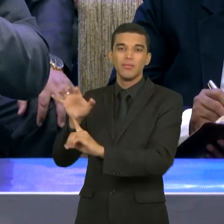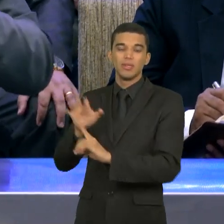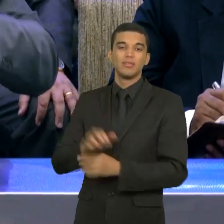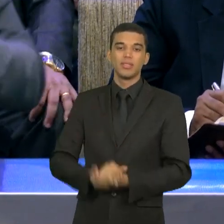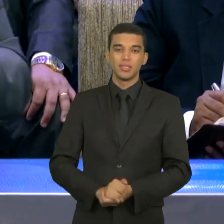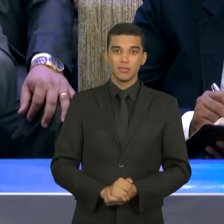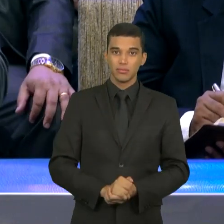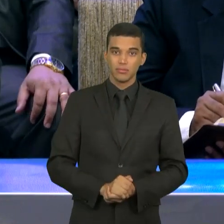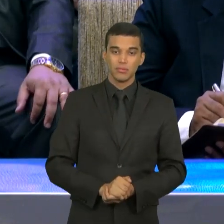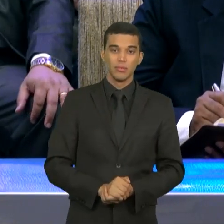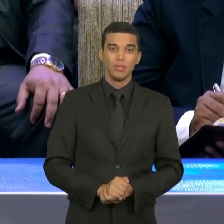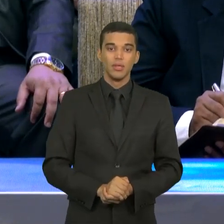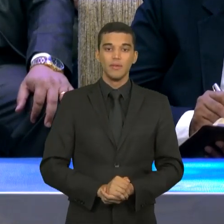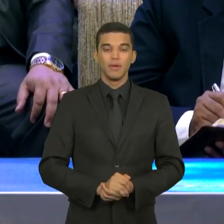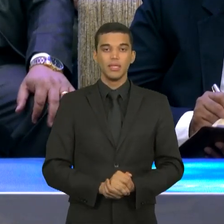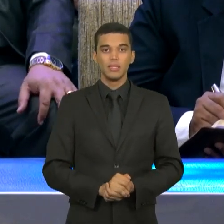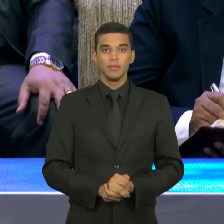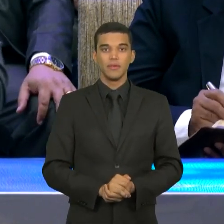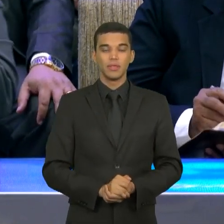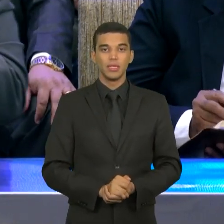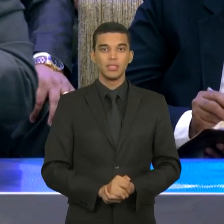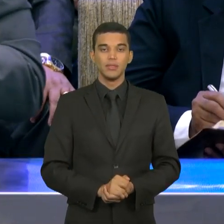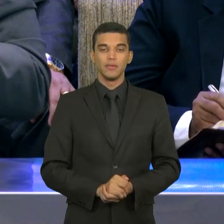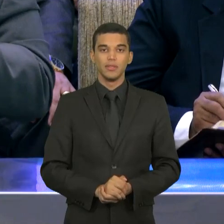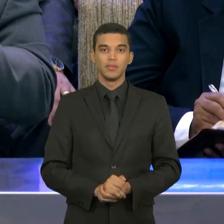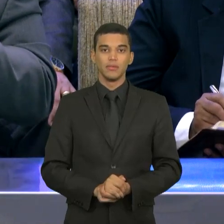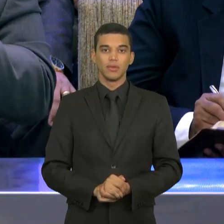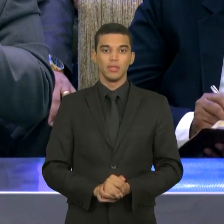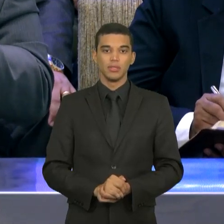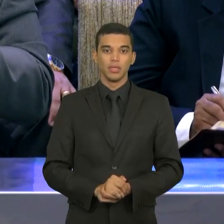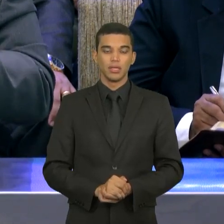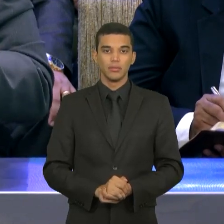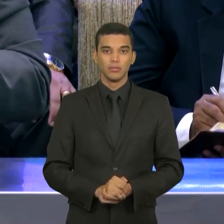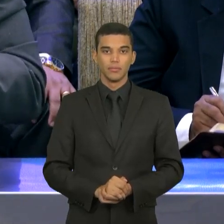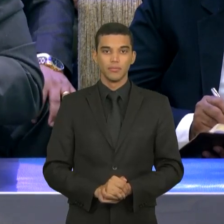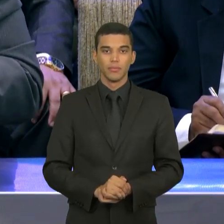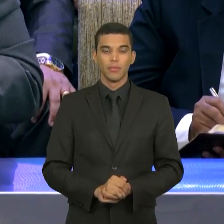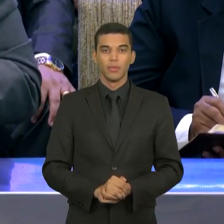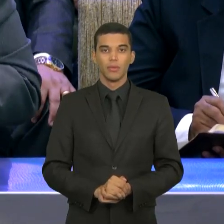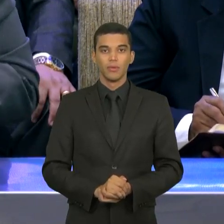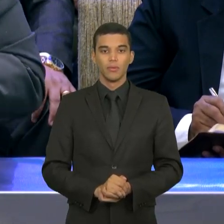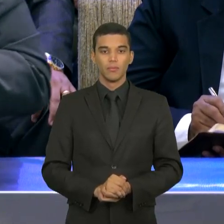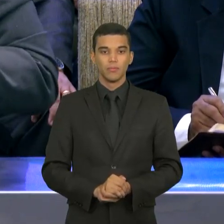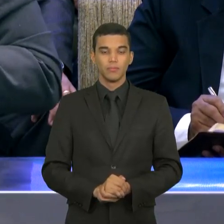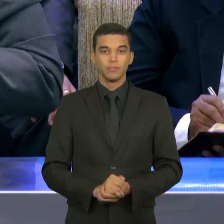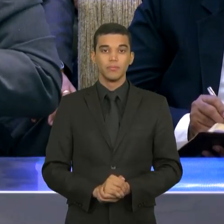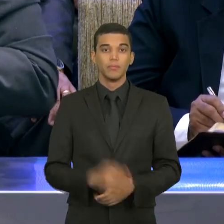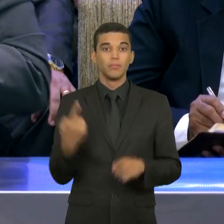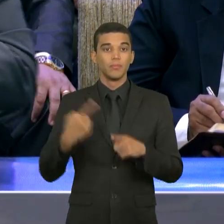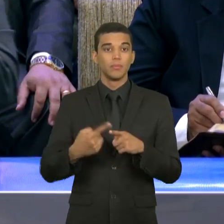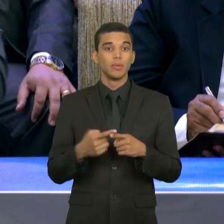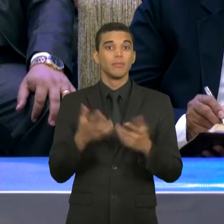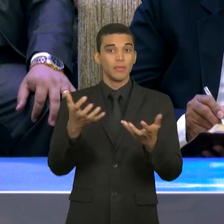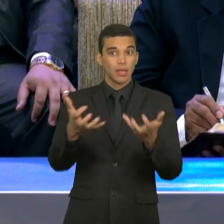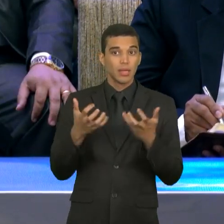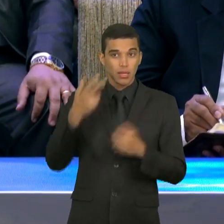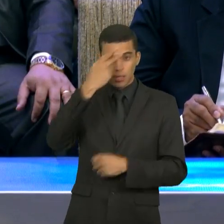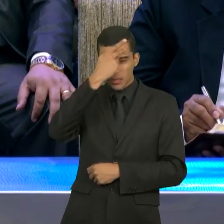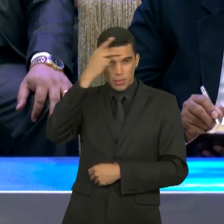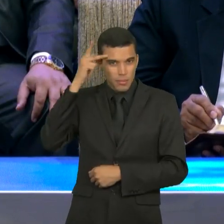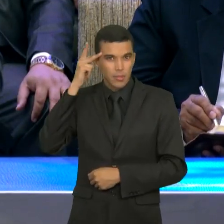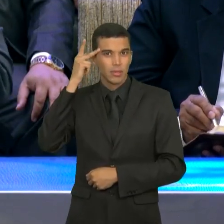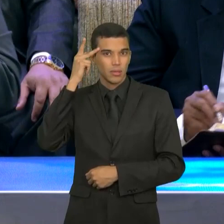para mudar através da escola pública aquilo que as pessoas estavam na verdade Crendo mas a